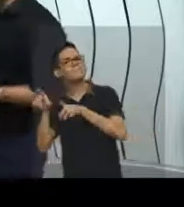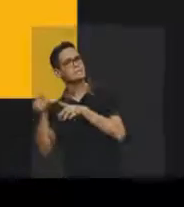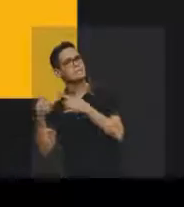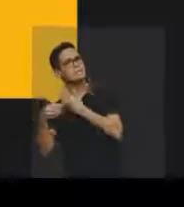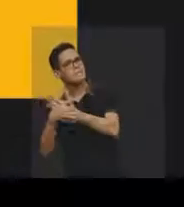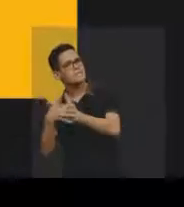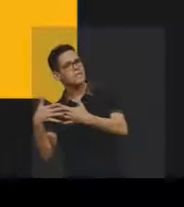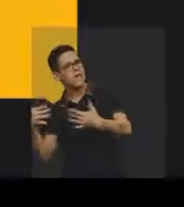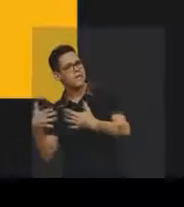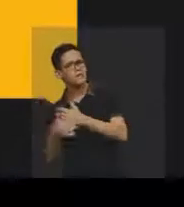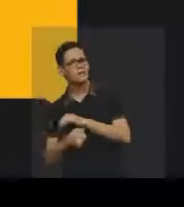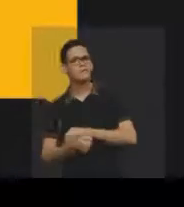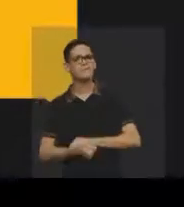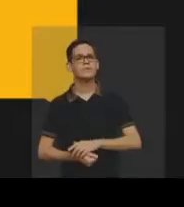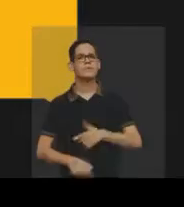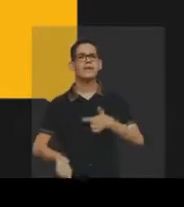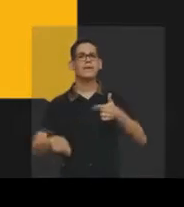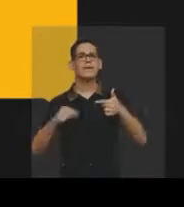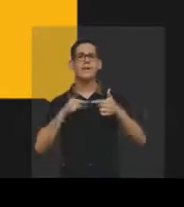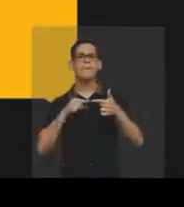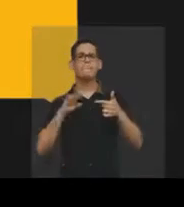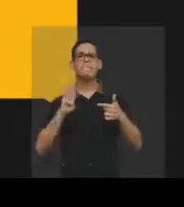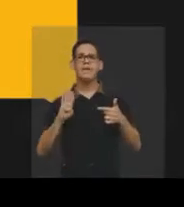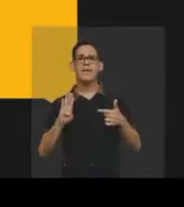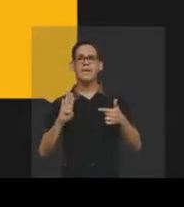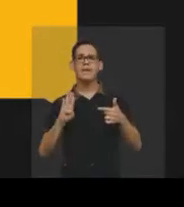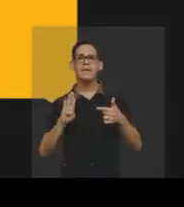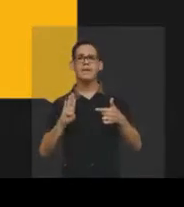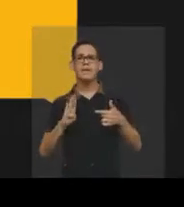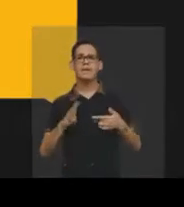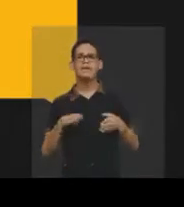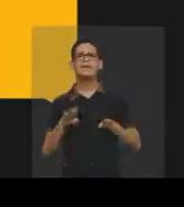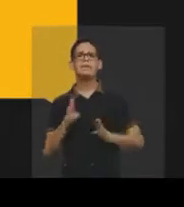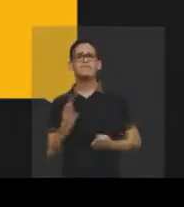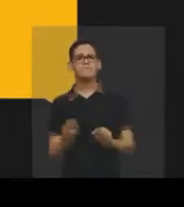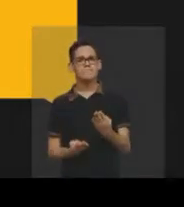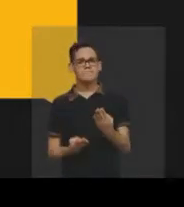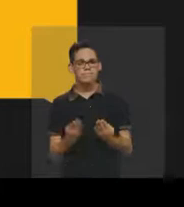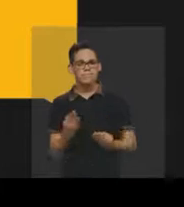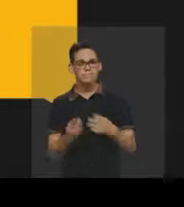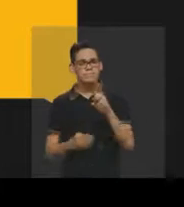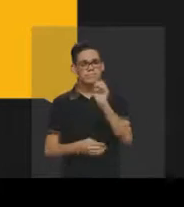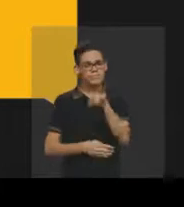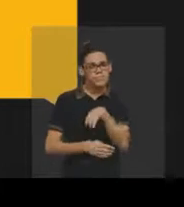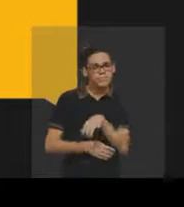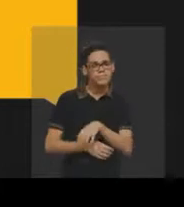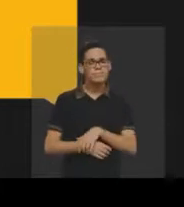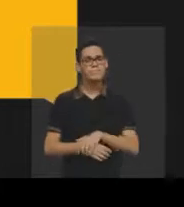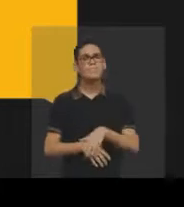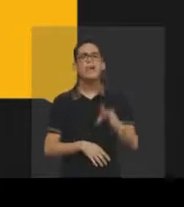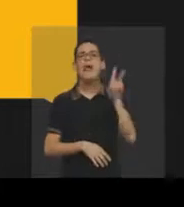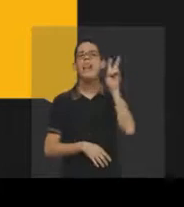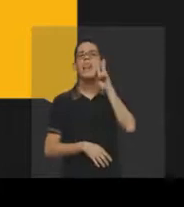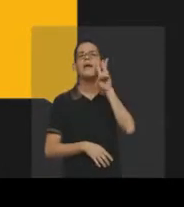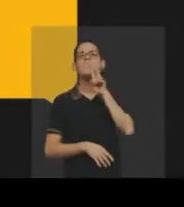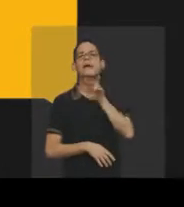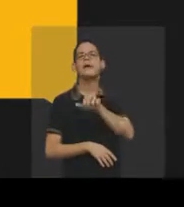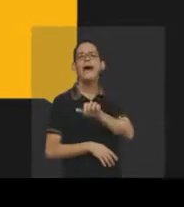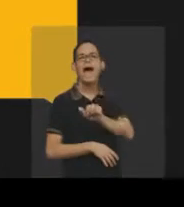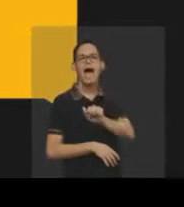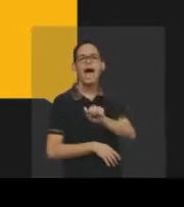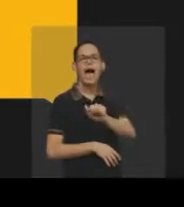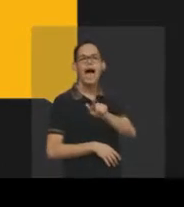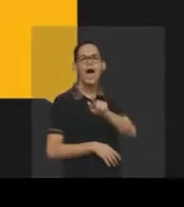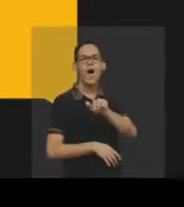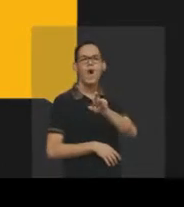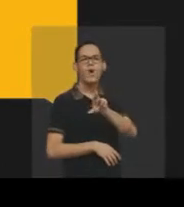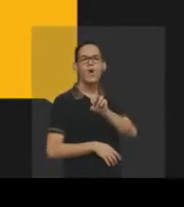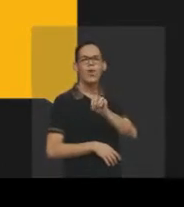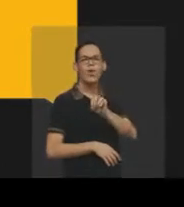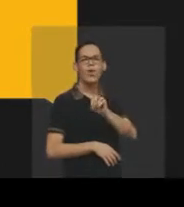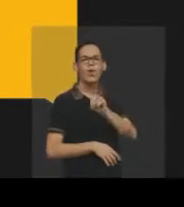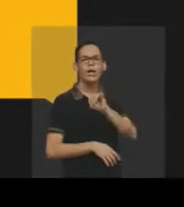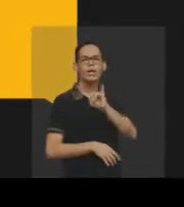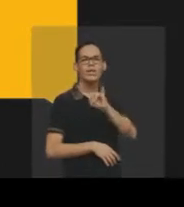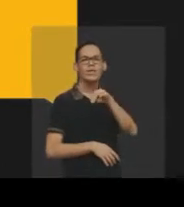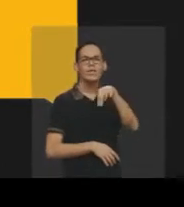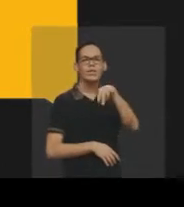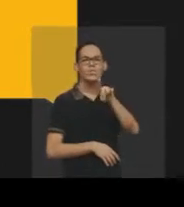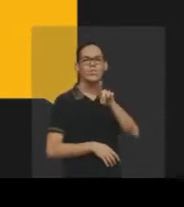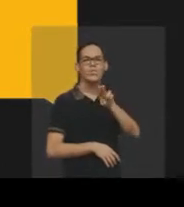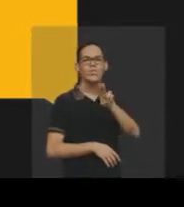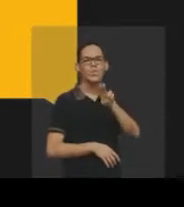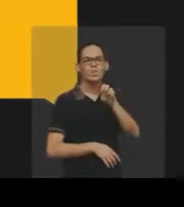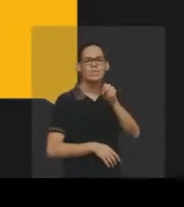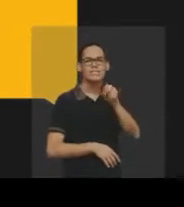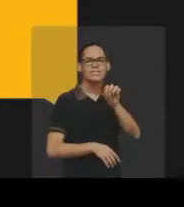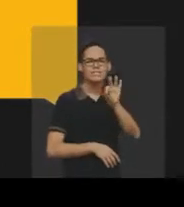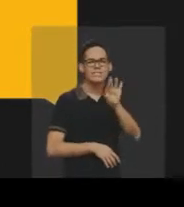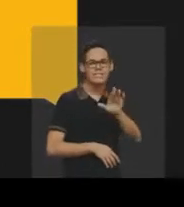de serviços, sim. Lembra que eu comentei sobre a agroindústria? Que ela está presente para atender ao homem do